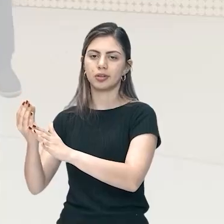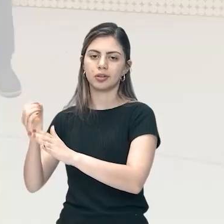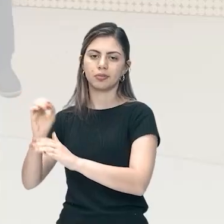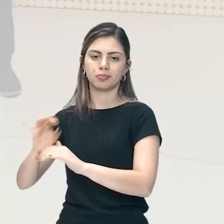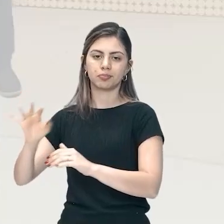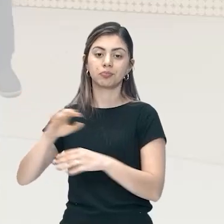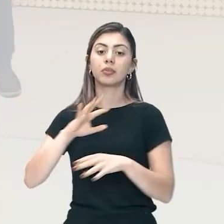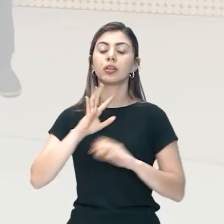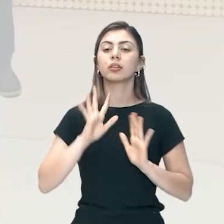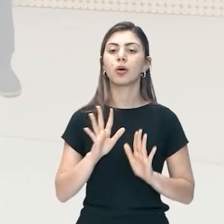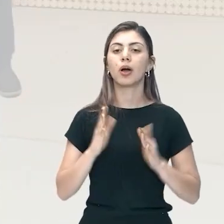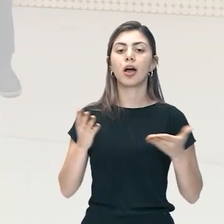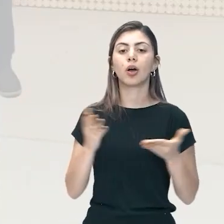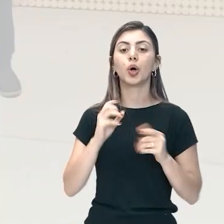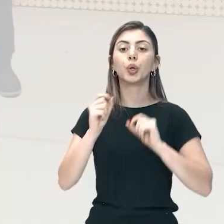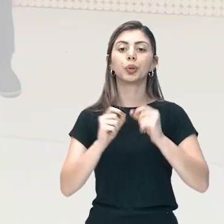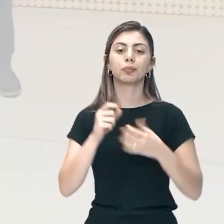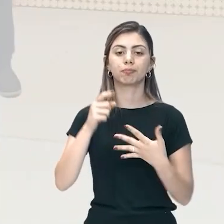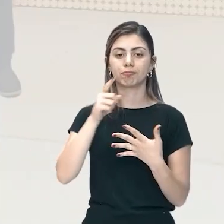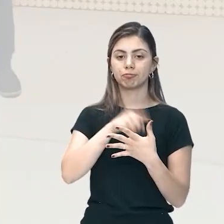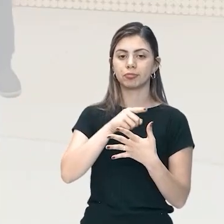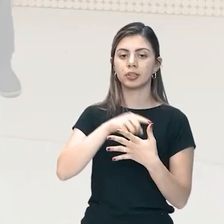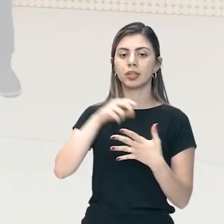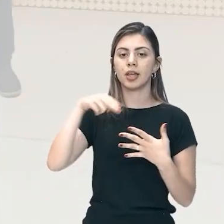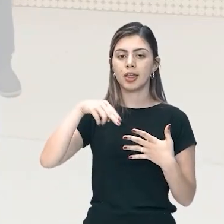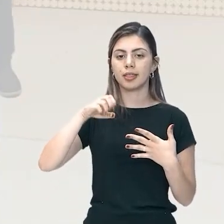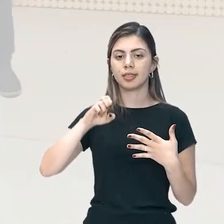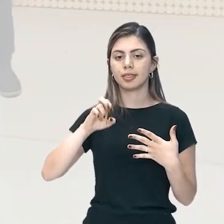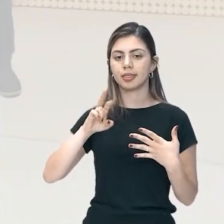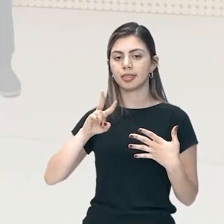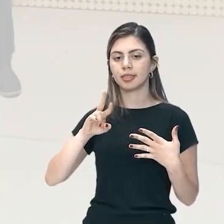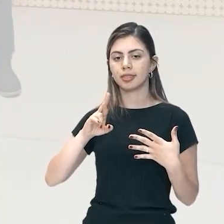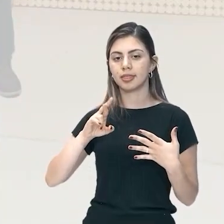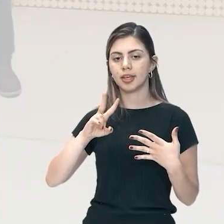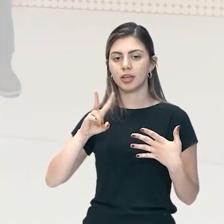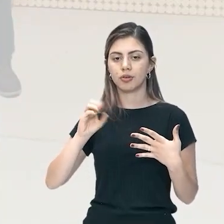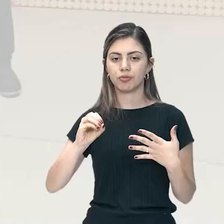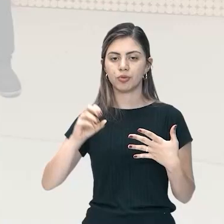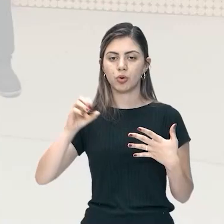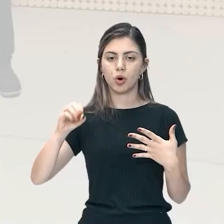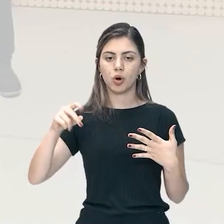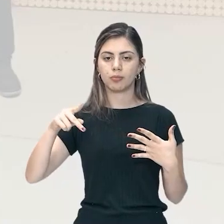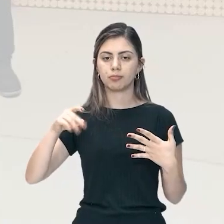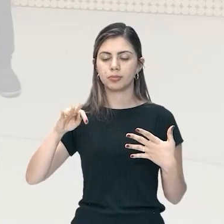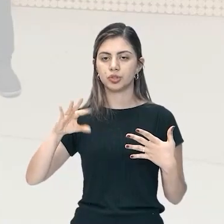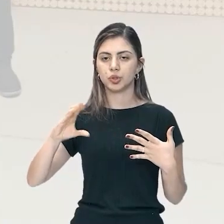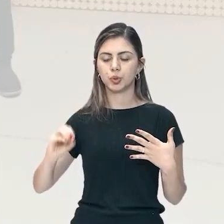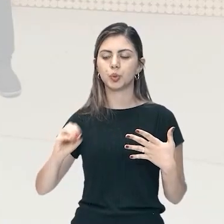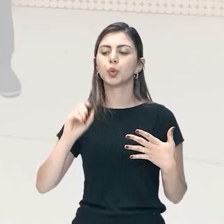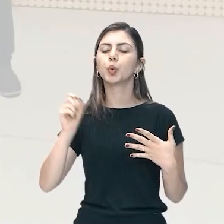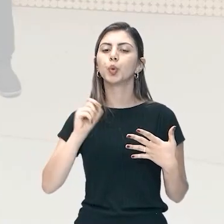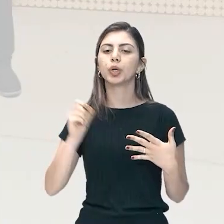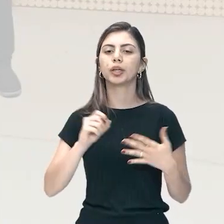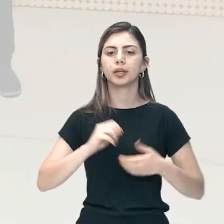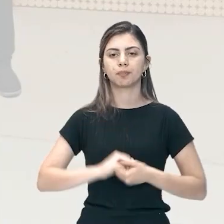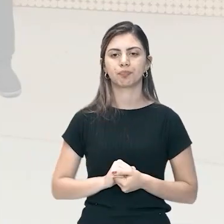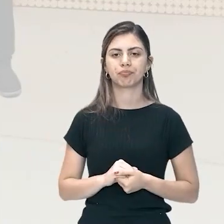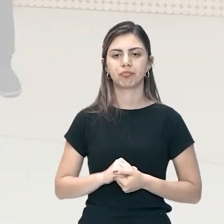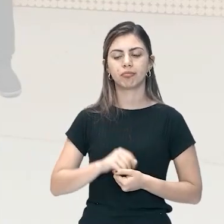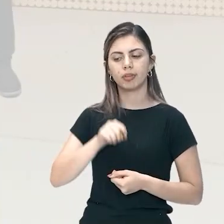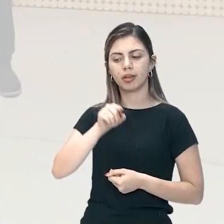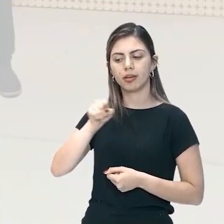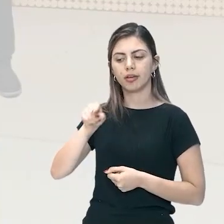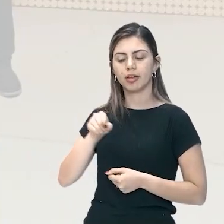ó. O nervo óptico, tá, pessoal? E esse nervo óptico é quem vai levar